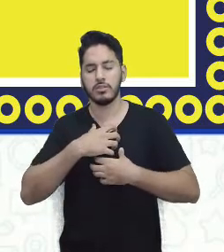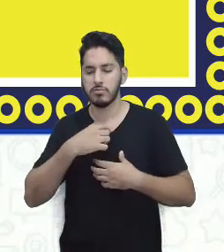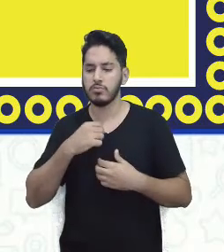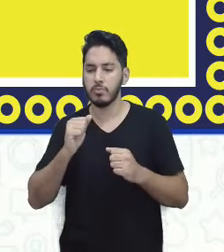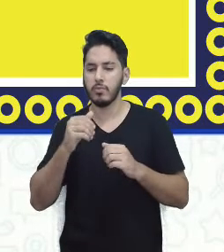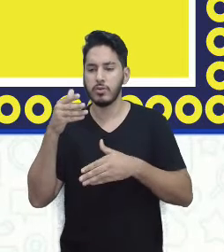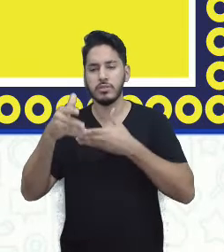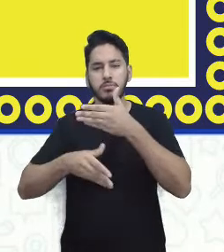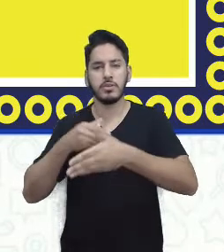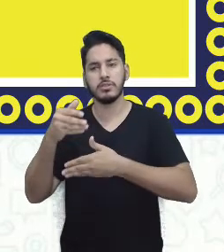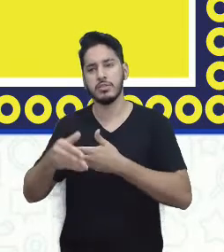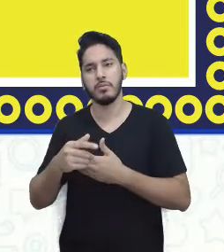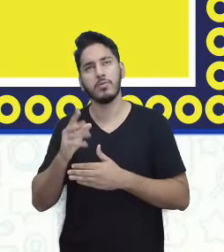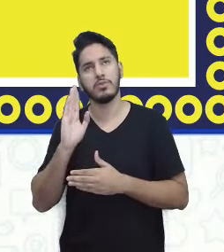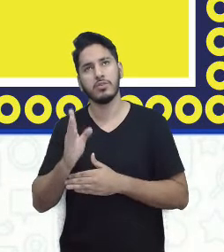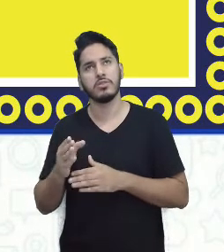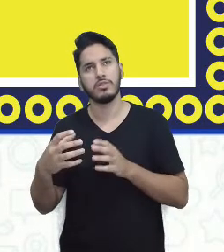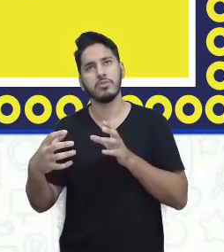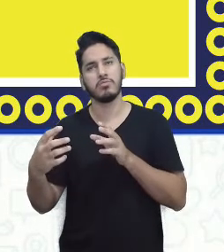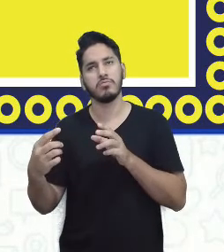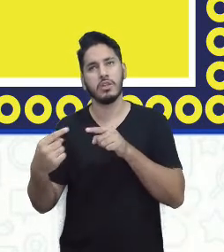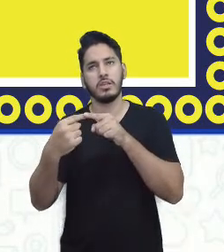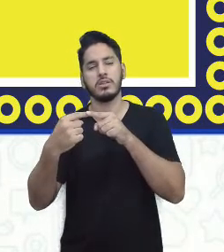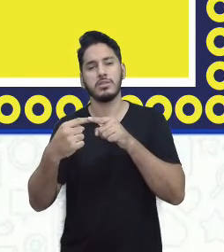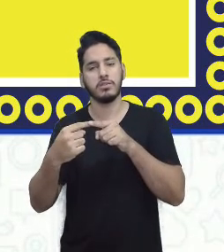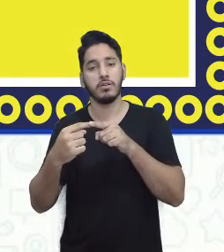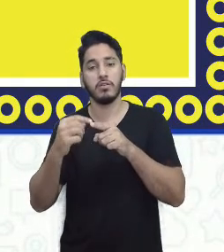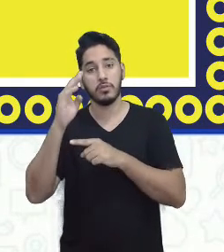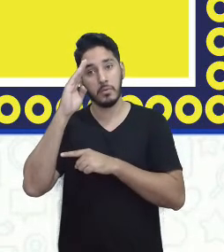ele viu que tinha a ver com o que ele já fazia e ele foi um